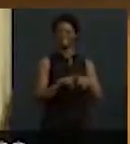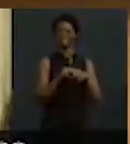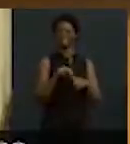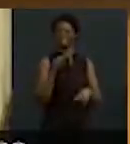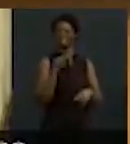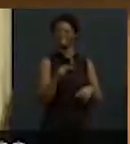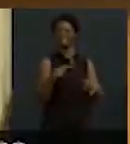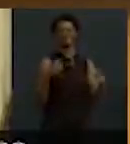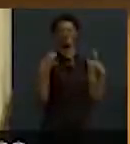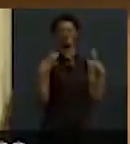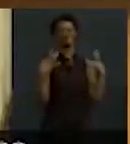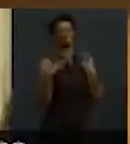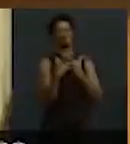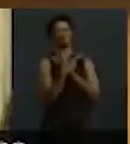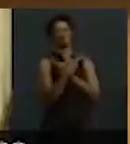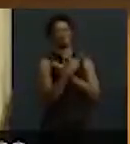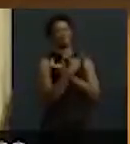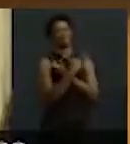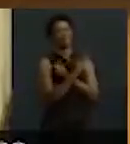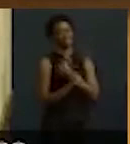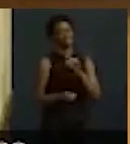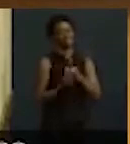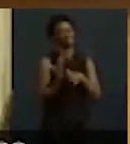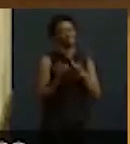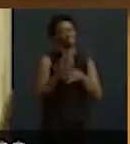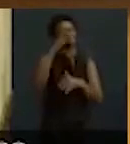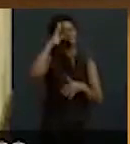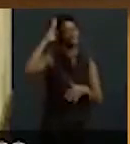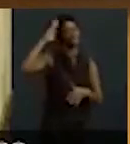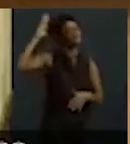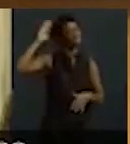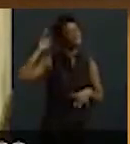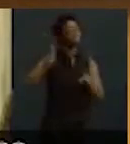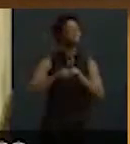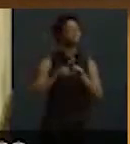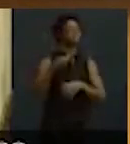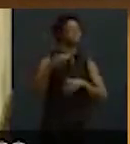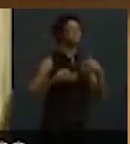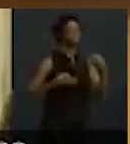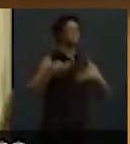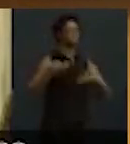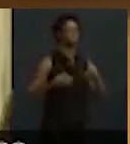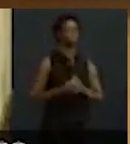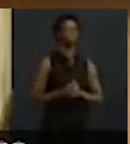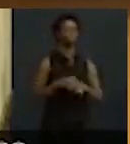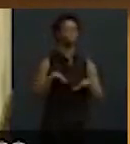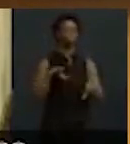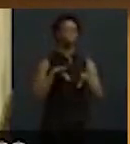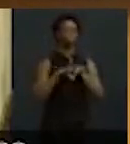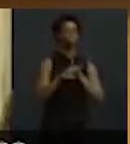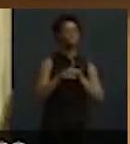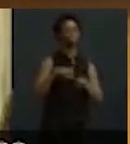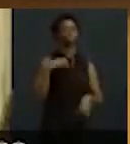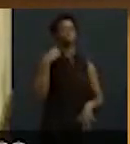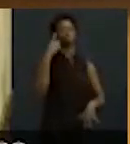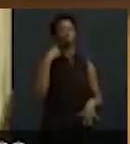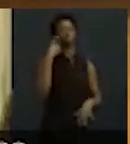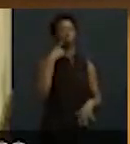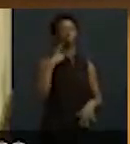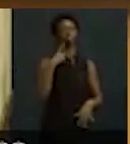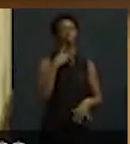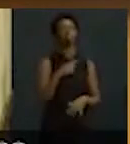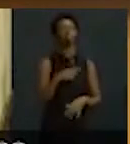e extensa produção acadêmica e jurídica. Graduado em Direito pela